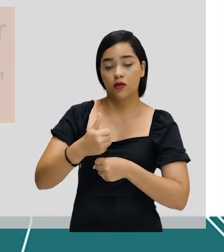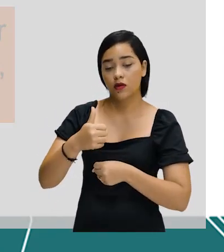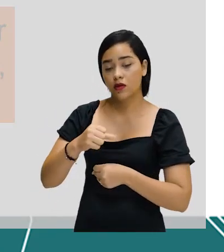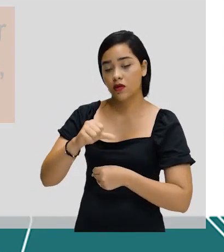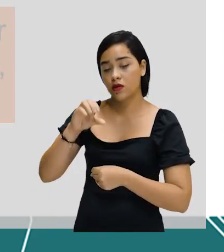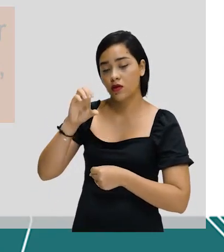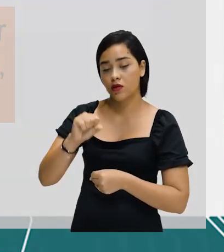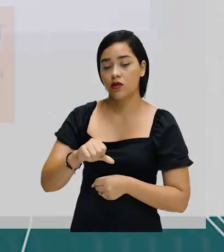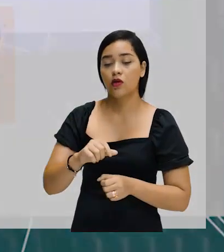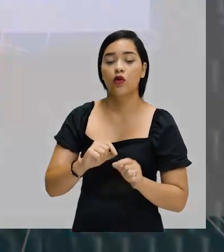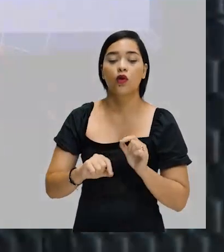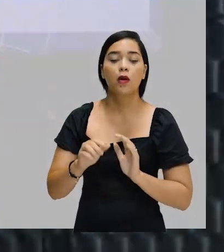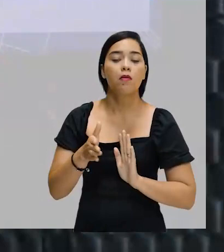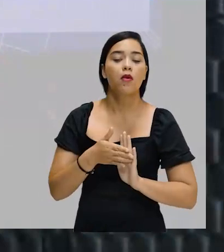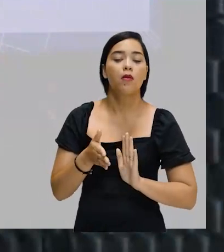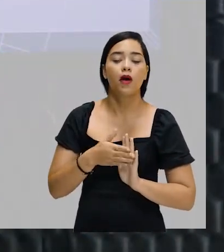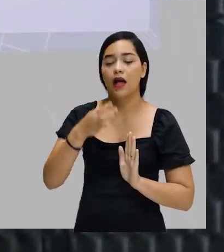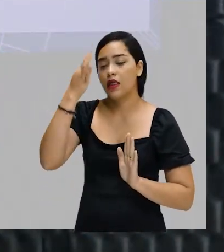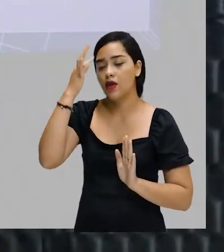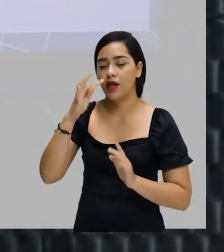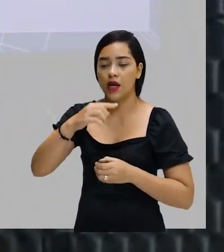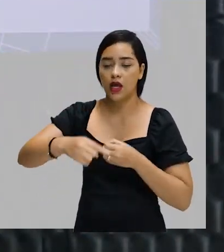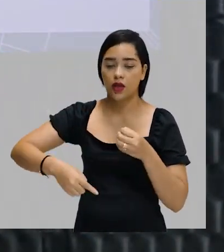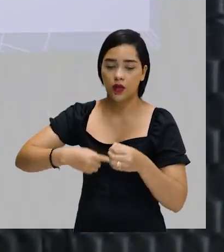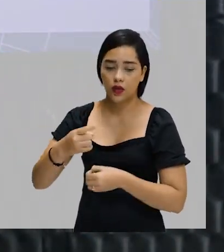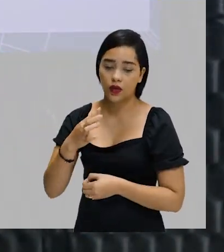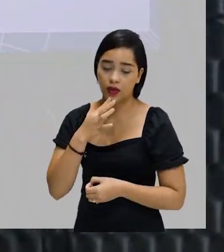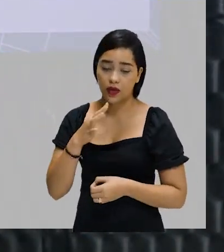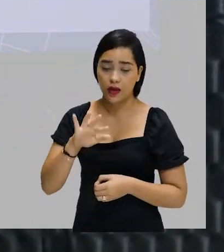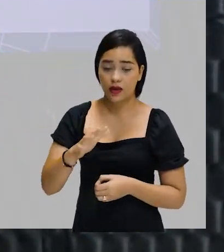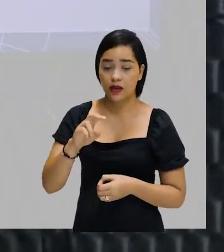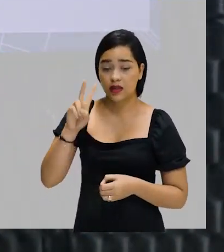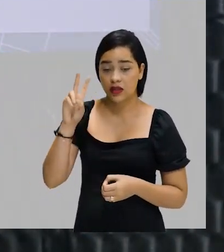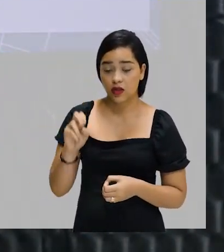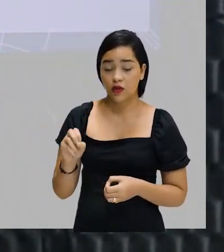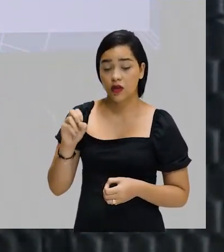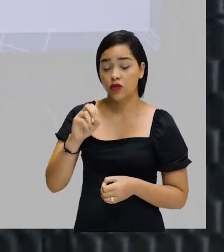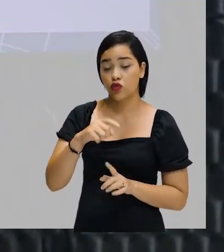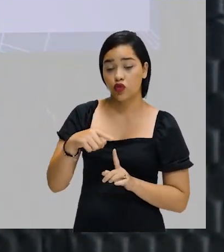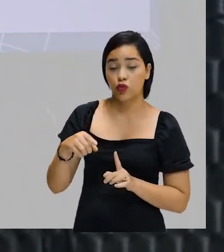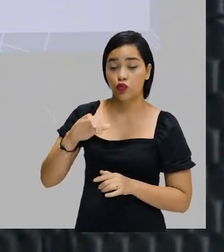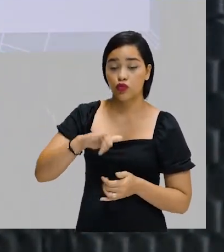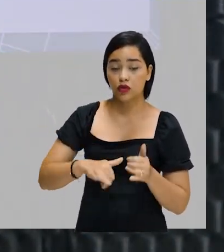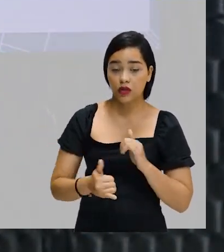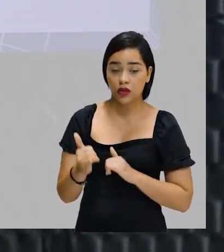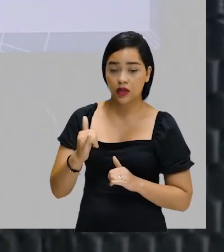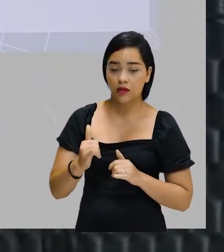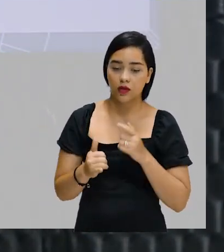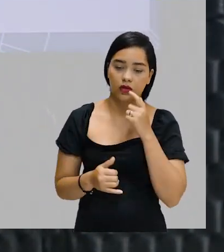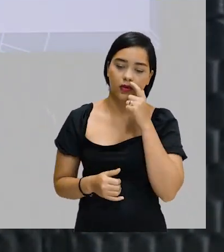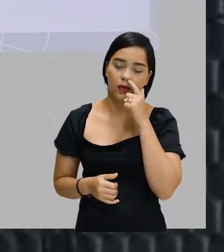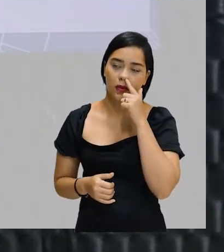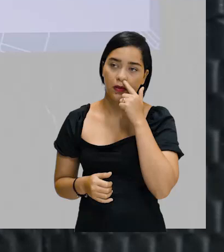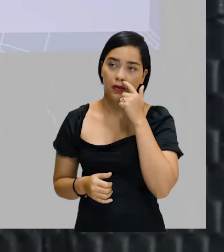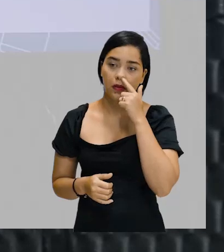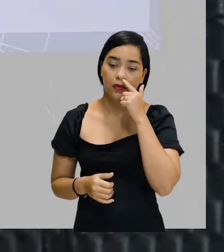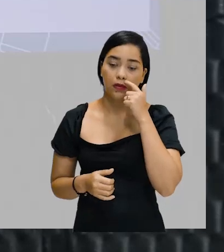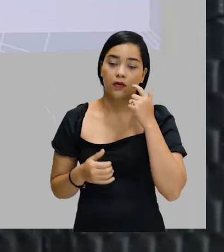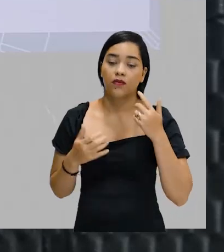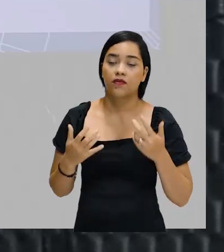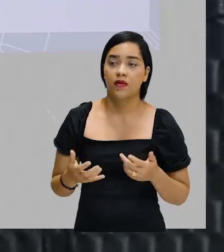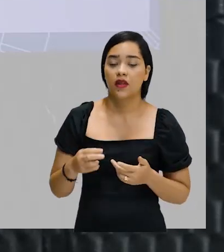quando Dalton propôs a teoria atômica, eram conhecidos aproximadamente 50 elementos